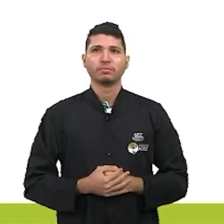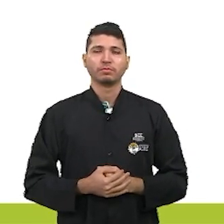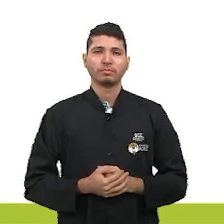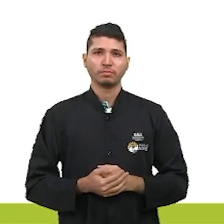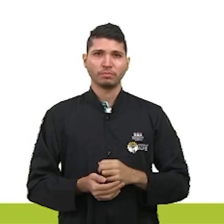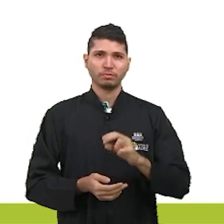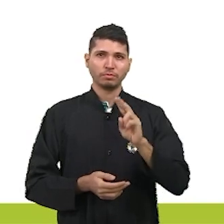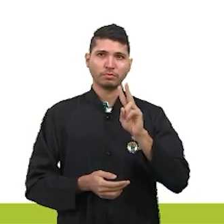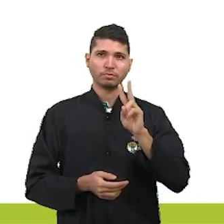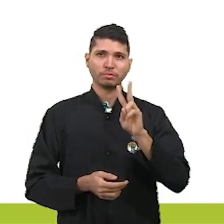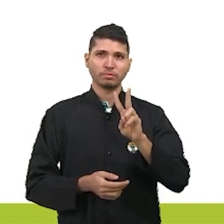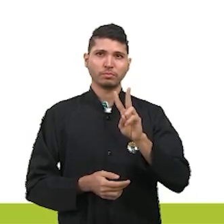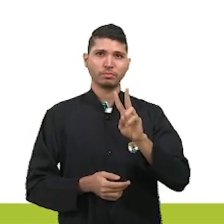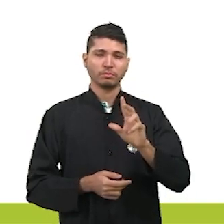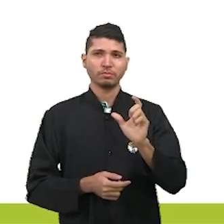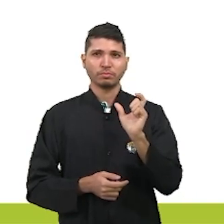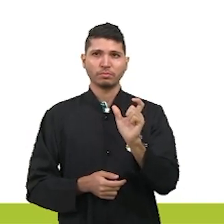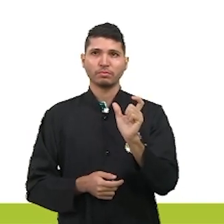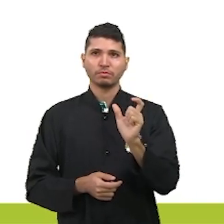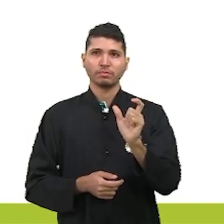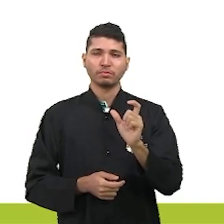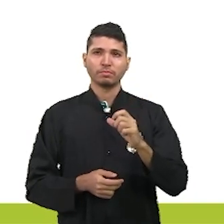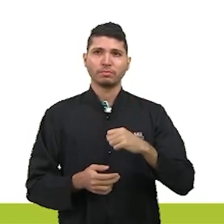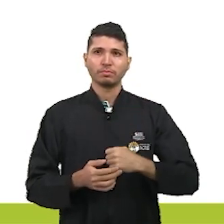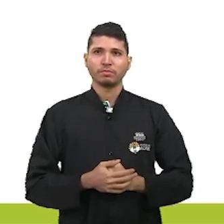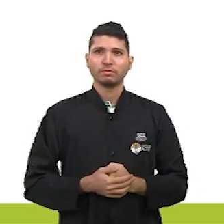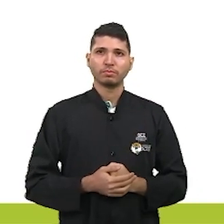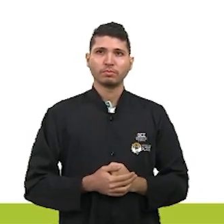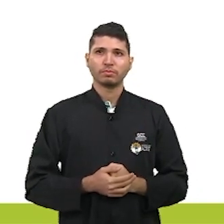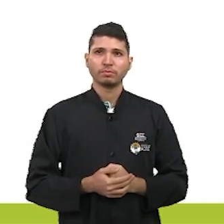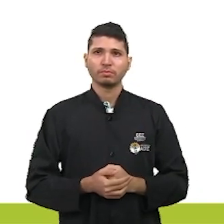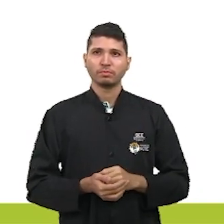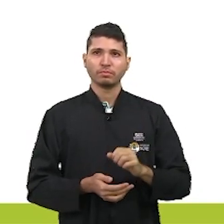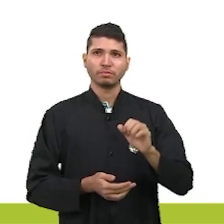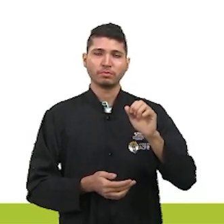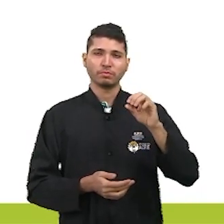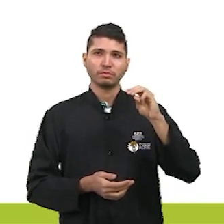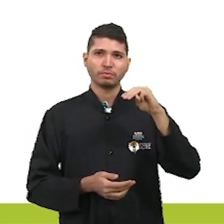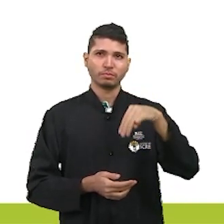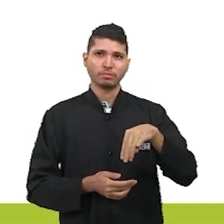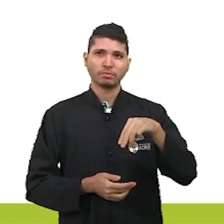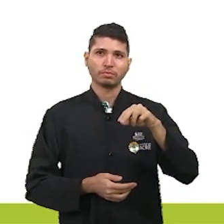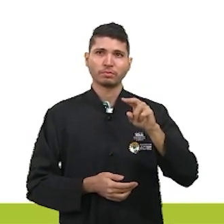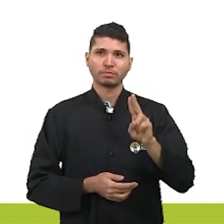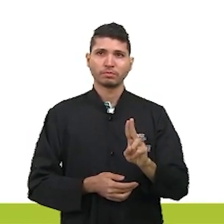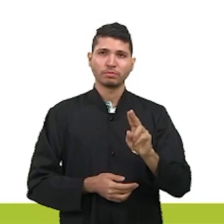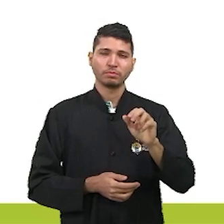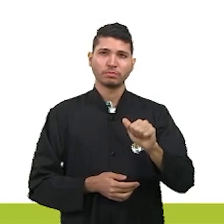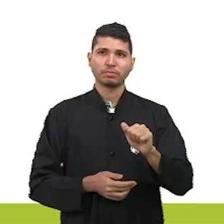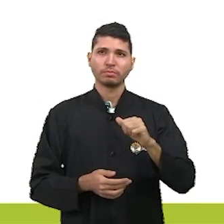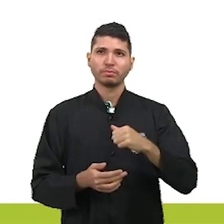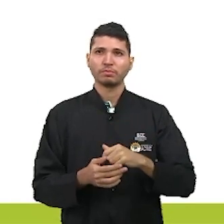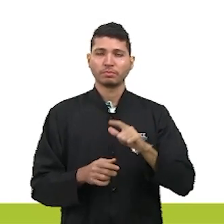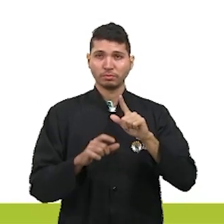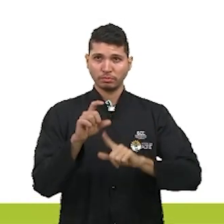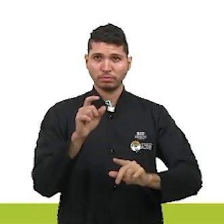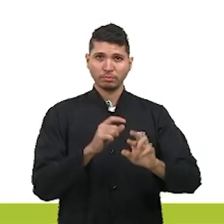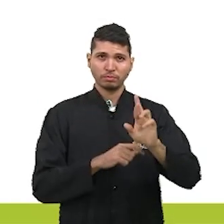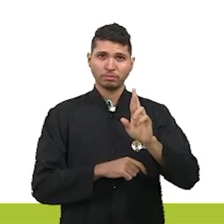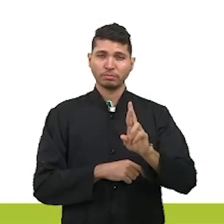palavras com MUA, porque eu posso permutar as letras R